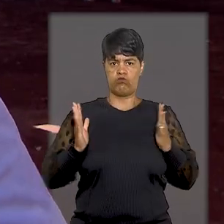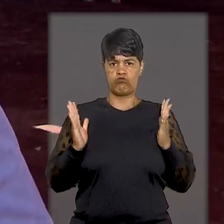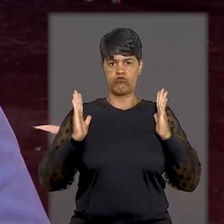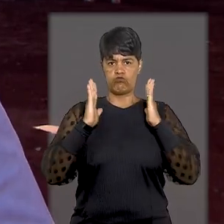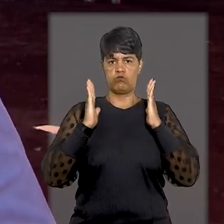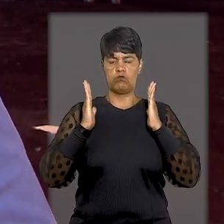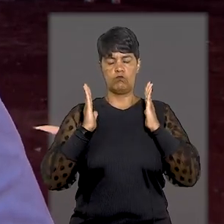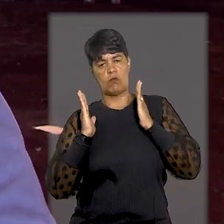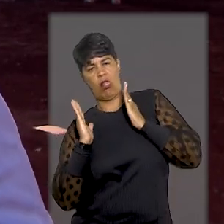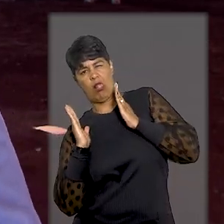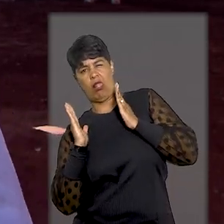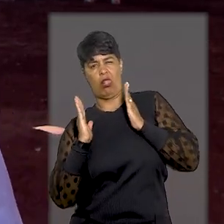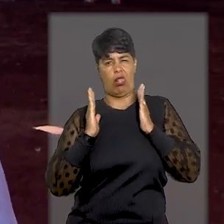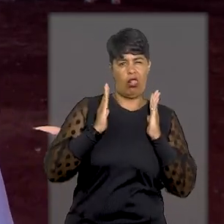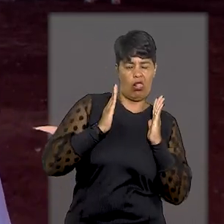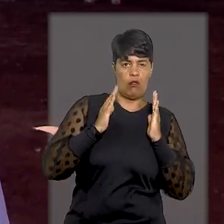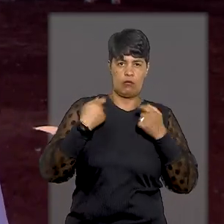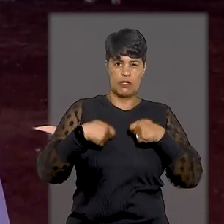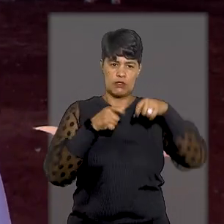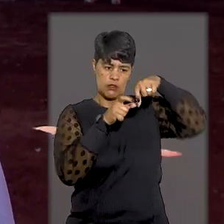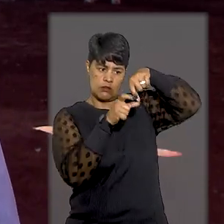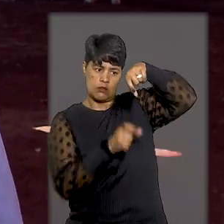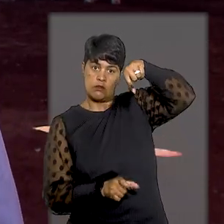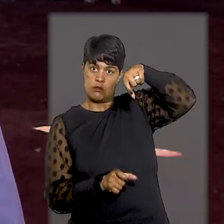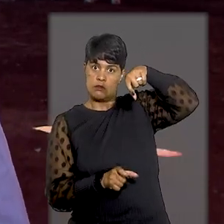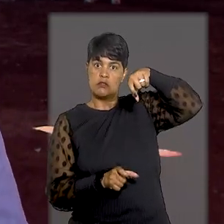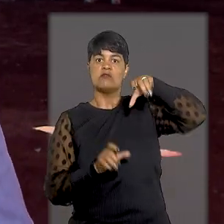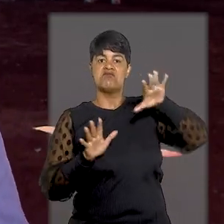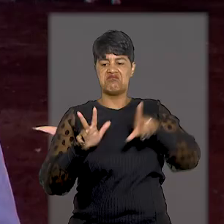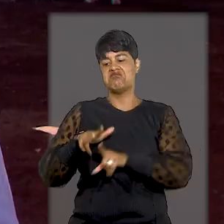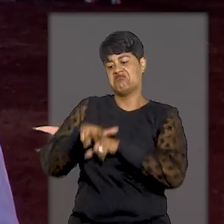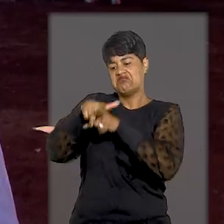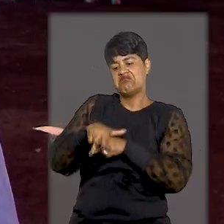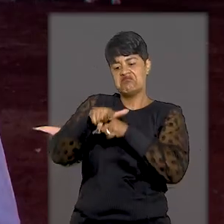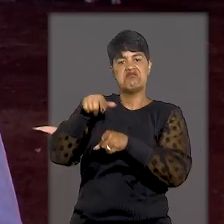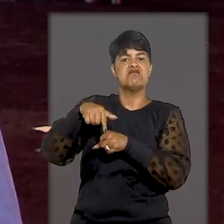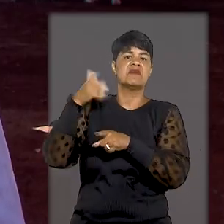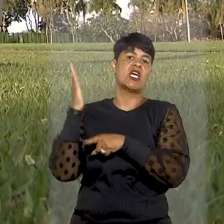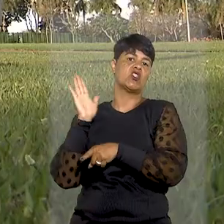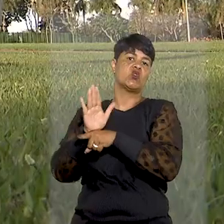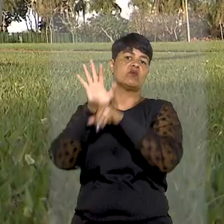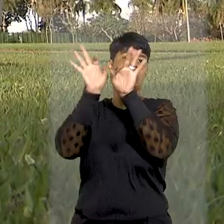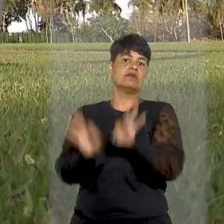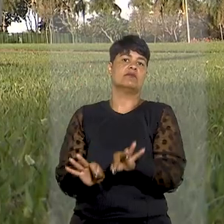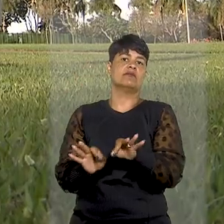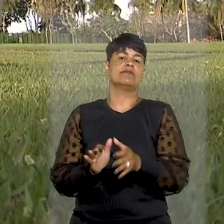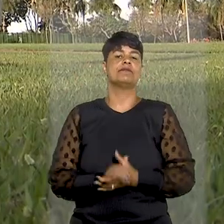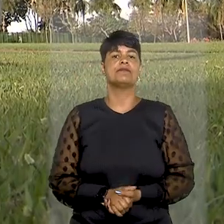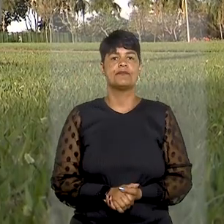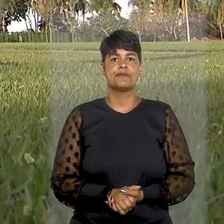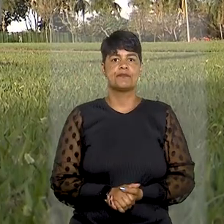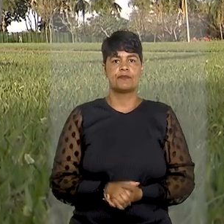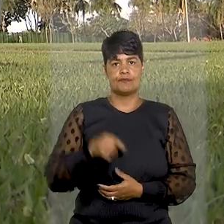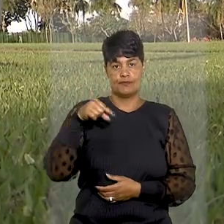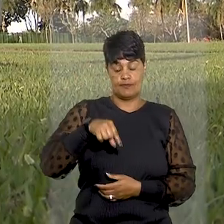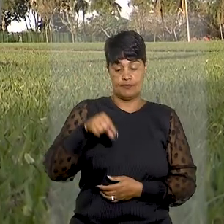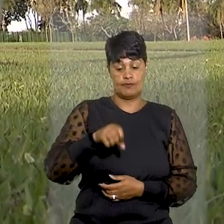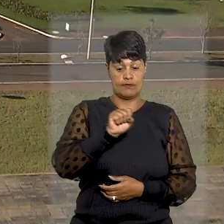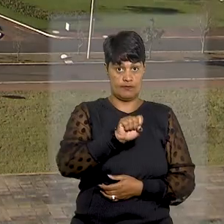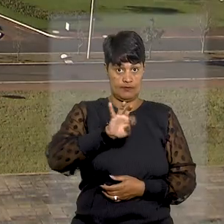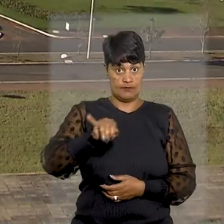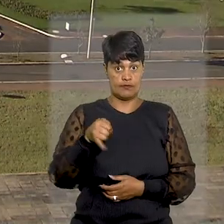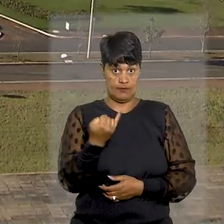de tronco equilíbrio controle de cervical O cavalo é perfeito para isso em um caso que chegou ao STJ